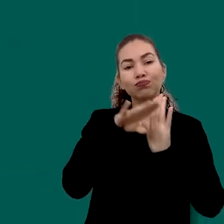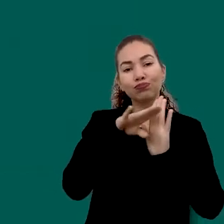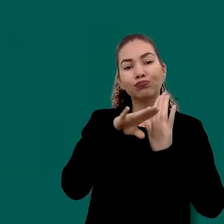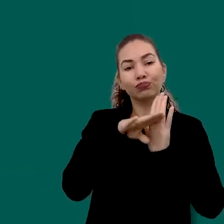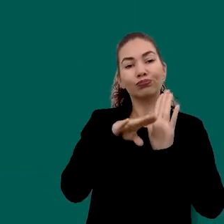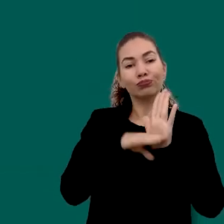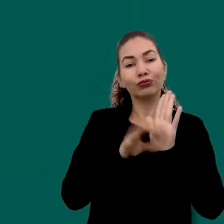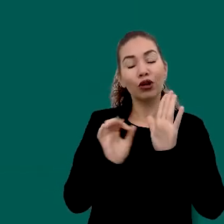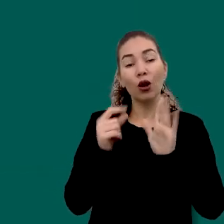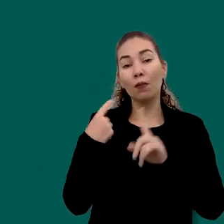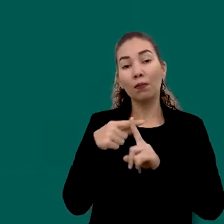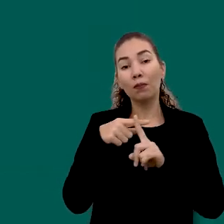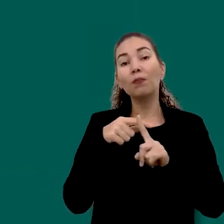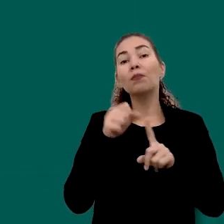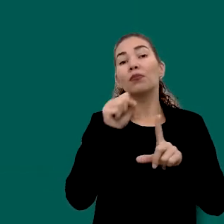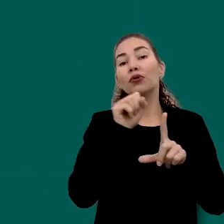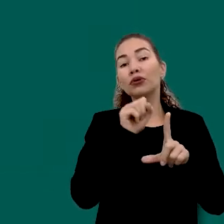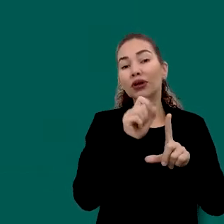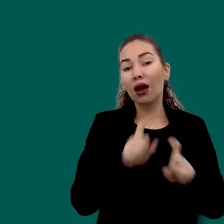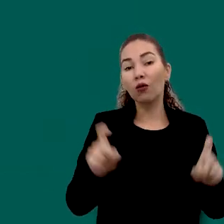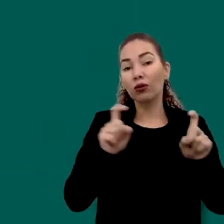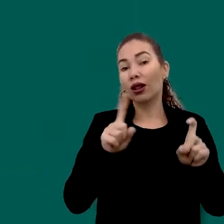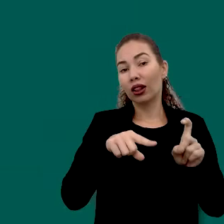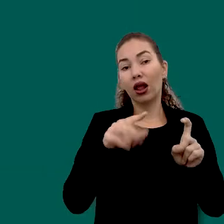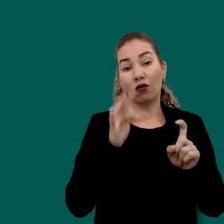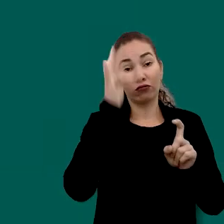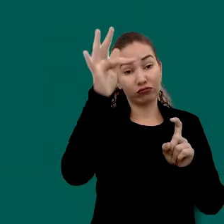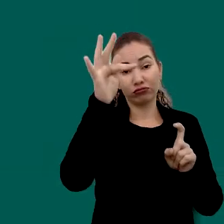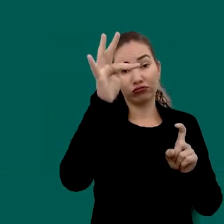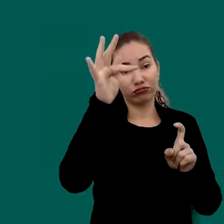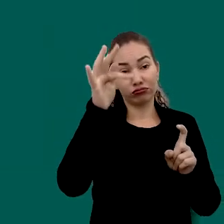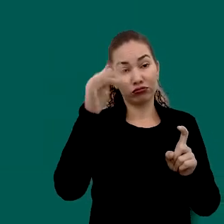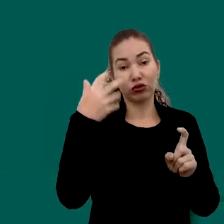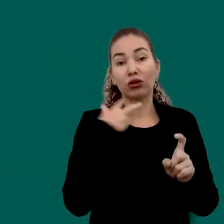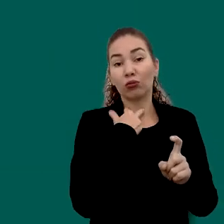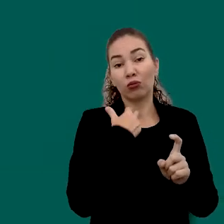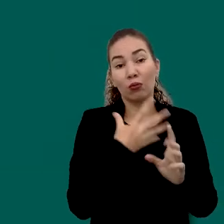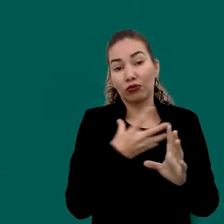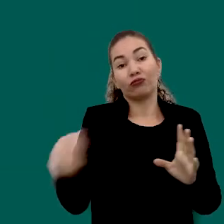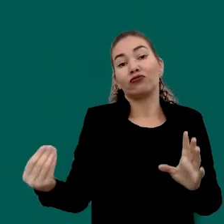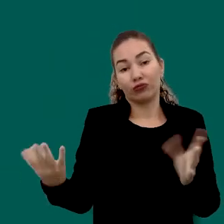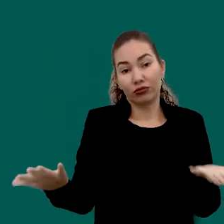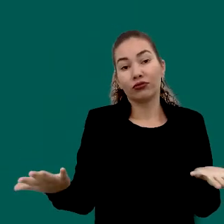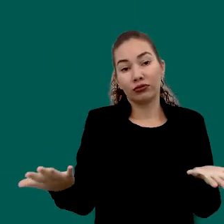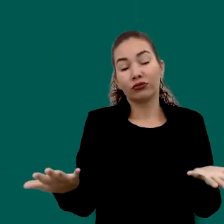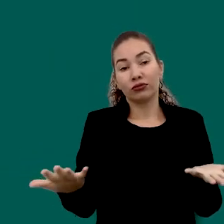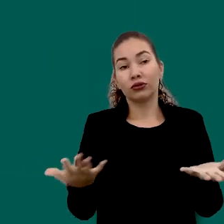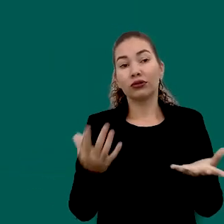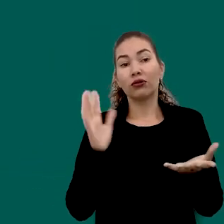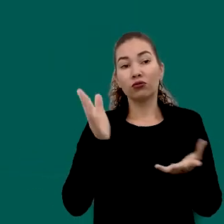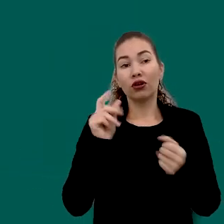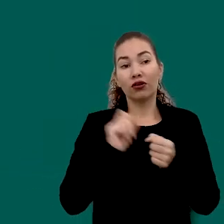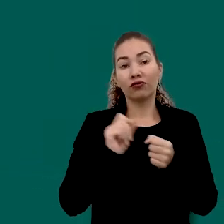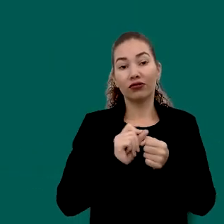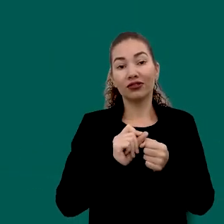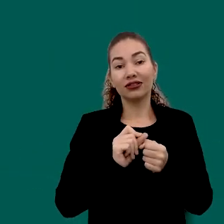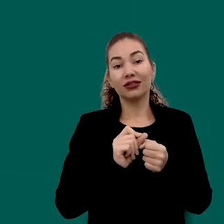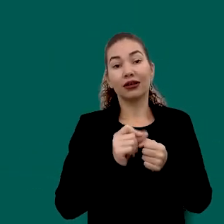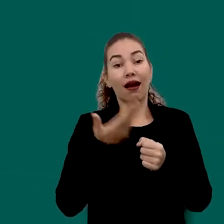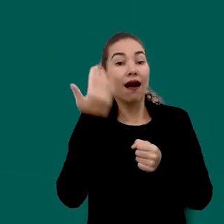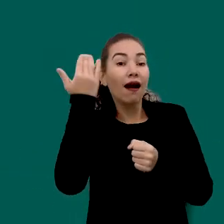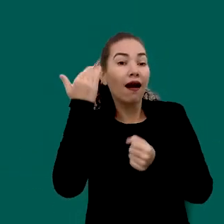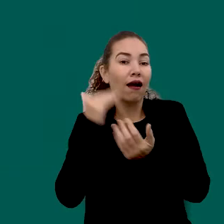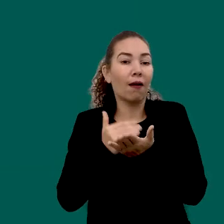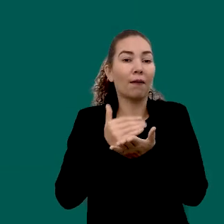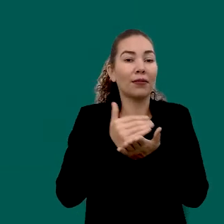porque o digital ele é o futuro, não tem como a gente fugir disso. Mas a gente começasse a construir isso quando a gente visse as primeiras linhas e não uma pandemia,